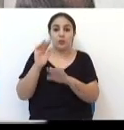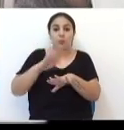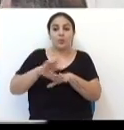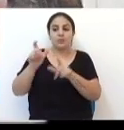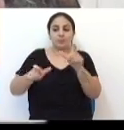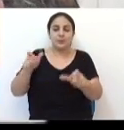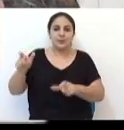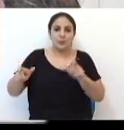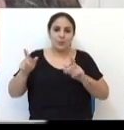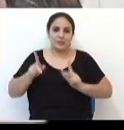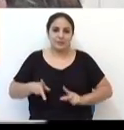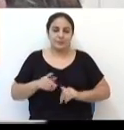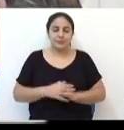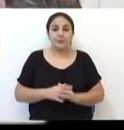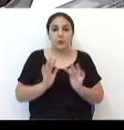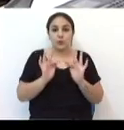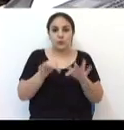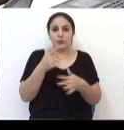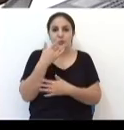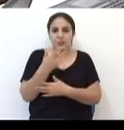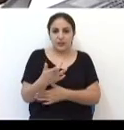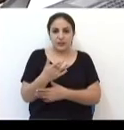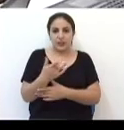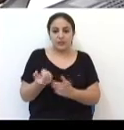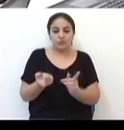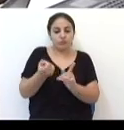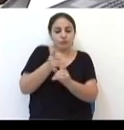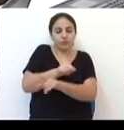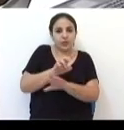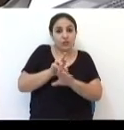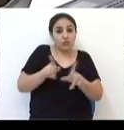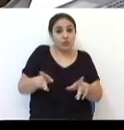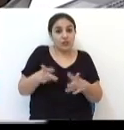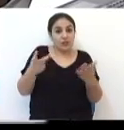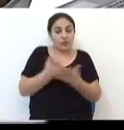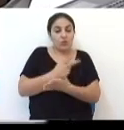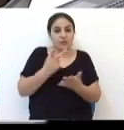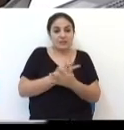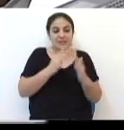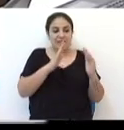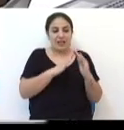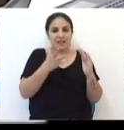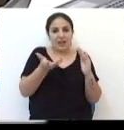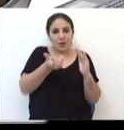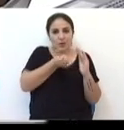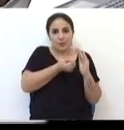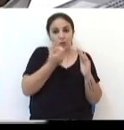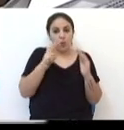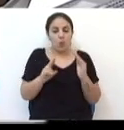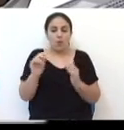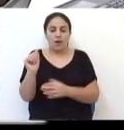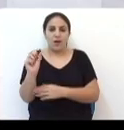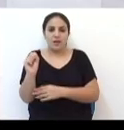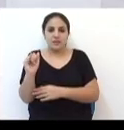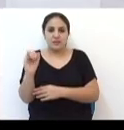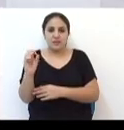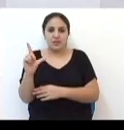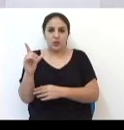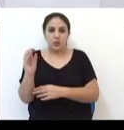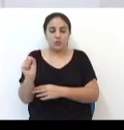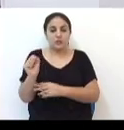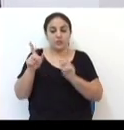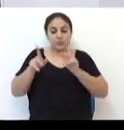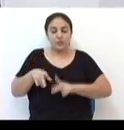convivendo com outras pessoas. No final da tarde, ao contrário do que acontece em casas de acolhimento e asilos, os